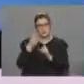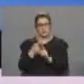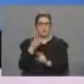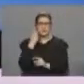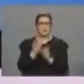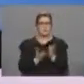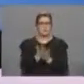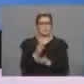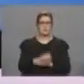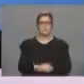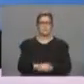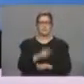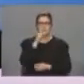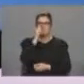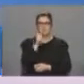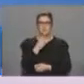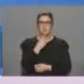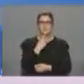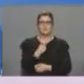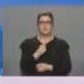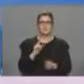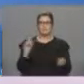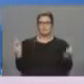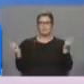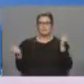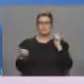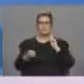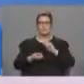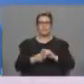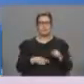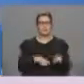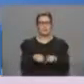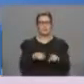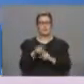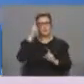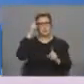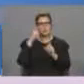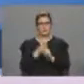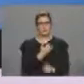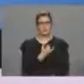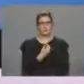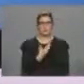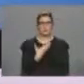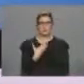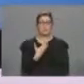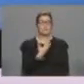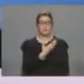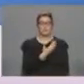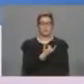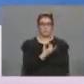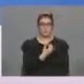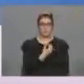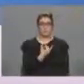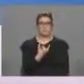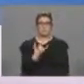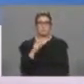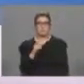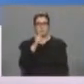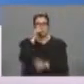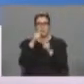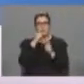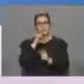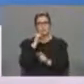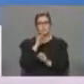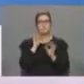duarte freitas defende uma mudança radical de políticas para que em 2026 os açorianos tenham razões justas para